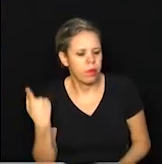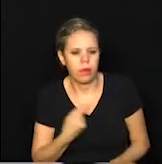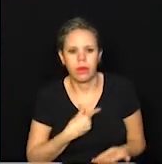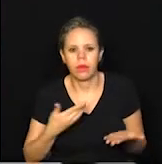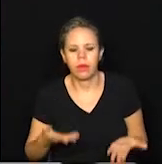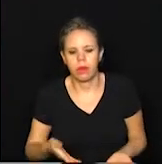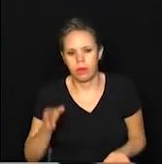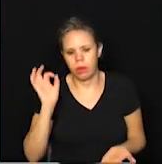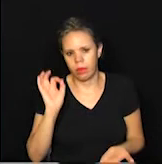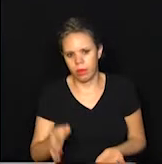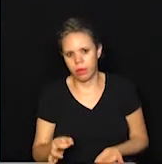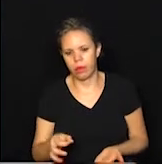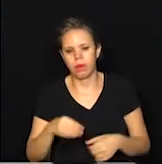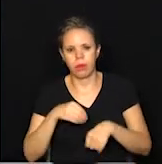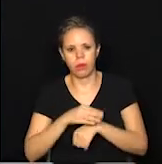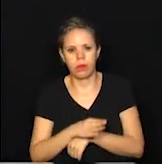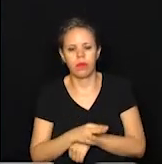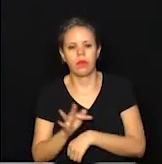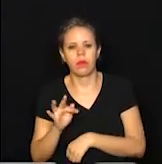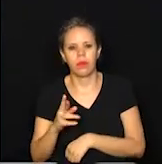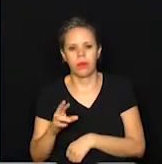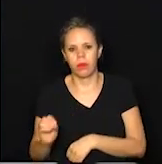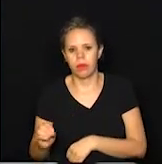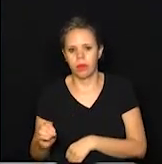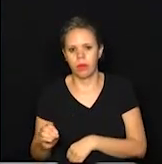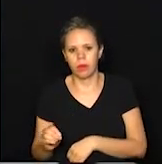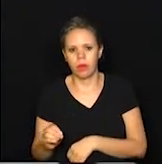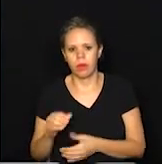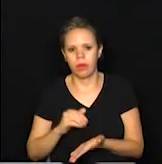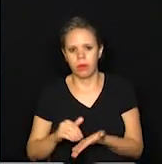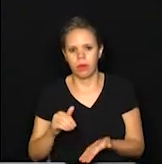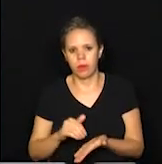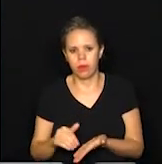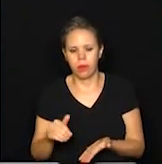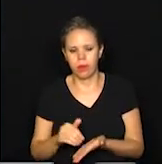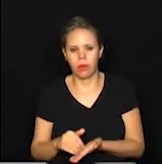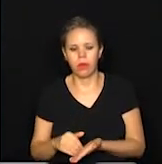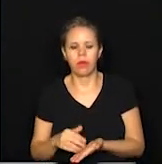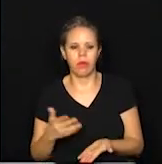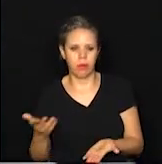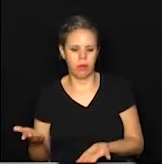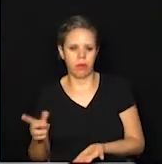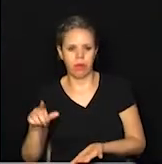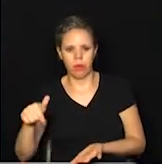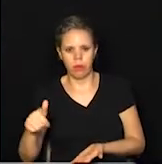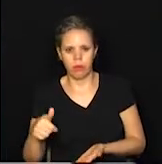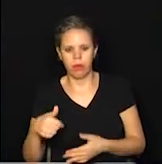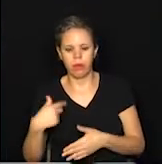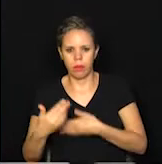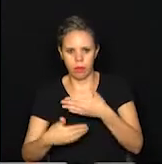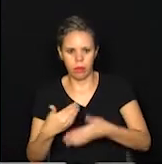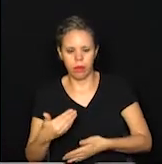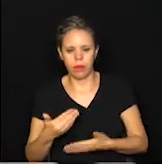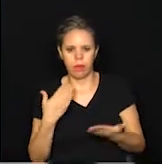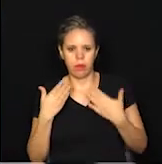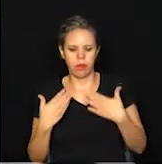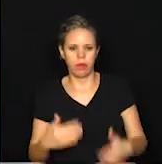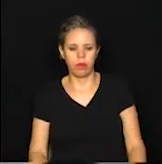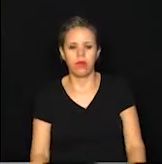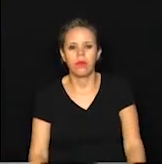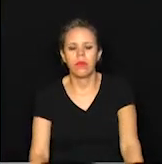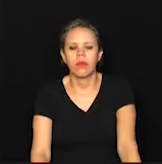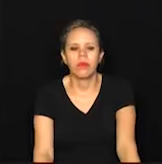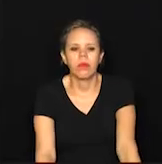tá certo? Então, passar a palavra para o secretário Fernando Vanin, e depois a gente prossegue aqui com o nosso debate.